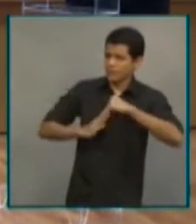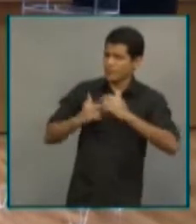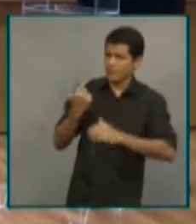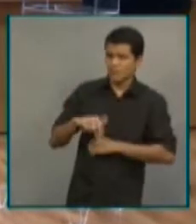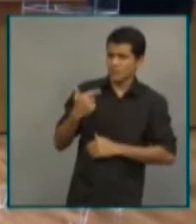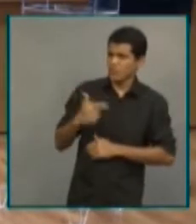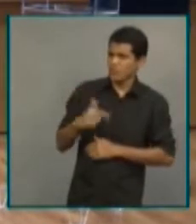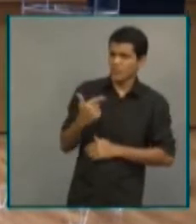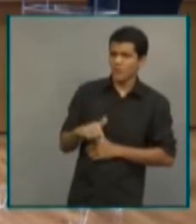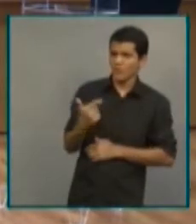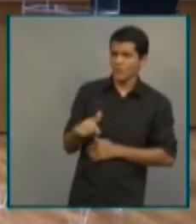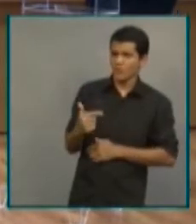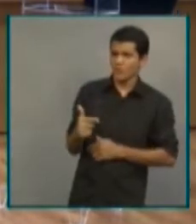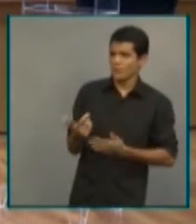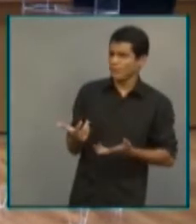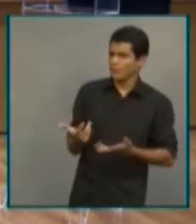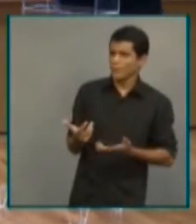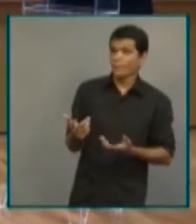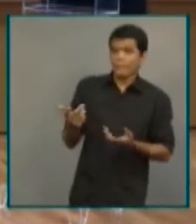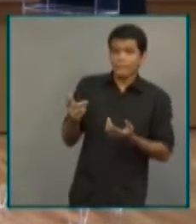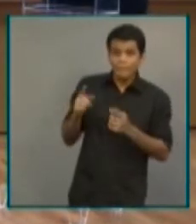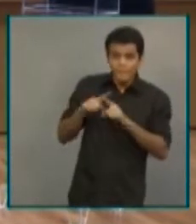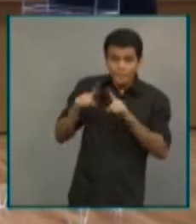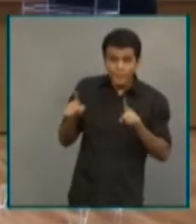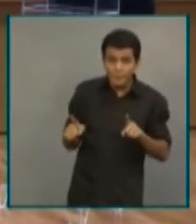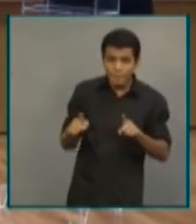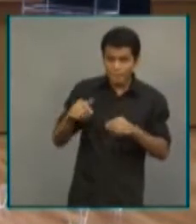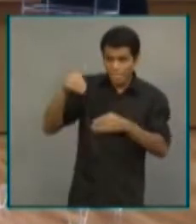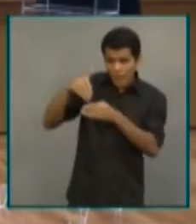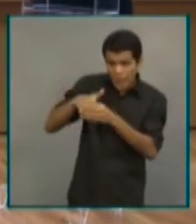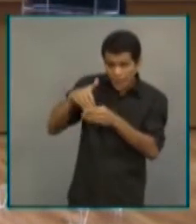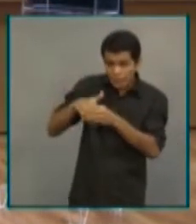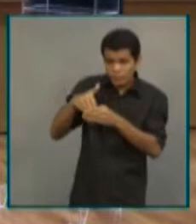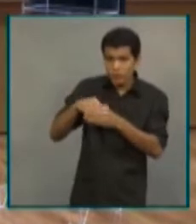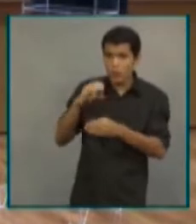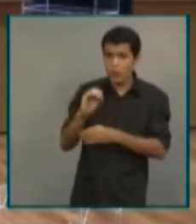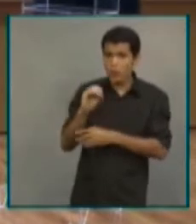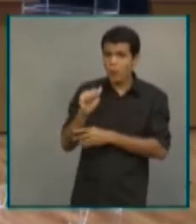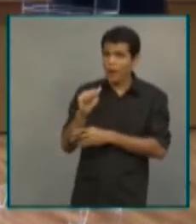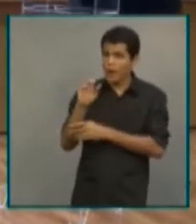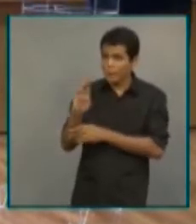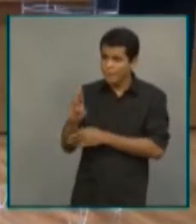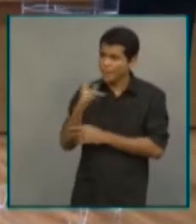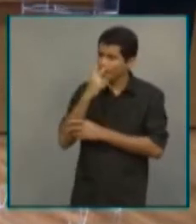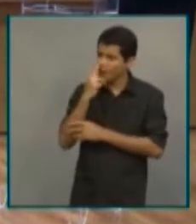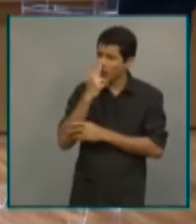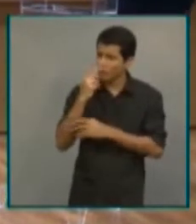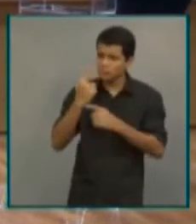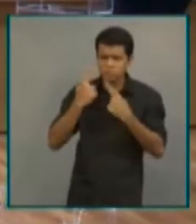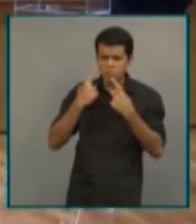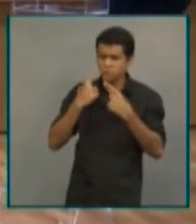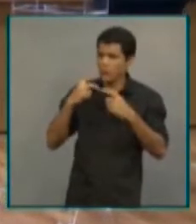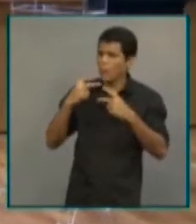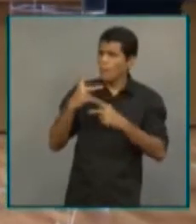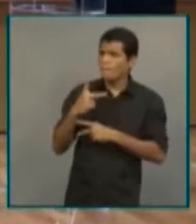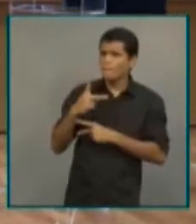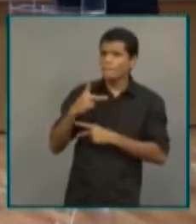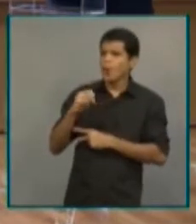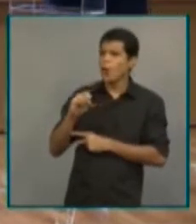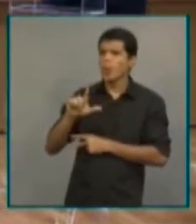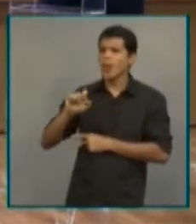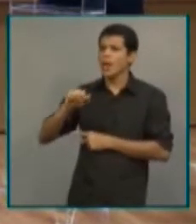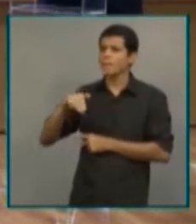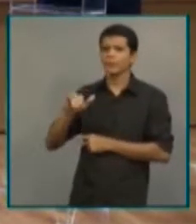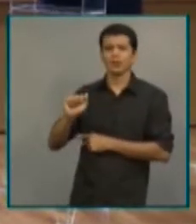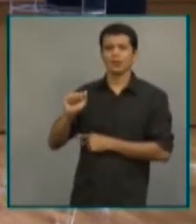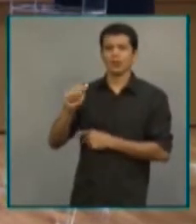as eleições da OAB, pasmem os senhores, se transformou em um escândalo nacional. Basta que se veja a revista Veja dessa semana, na